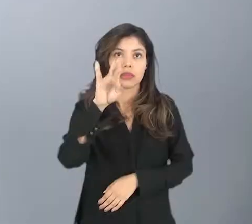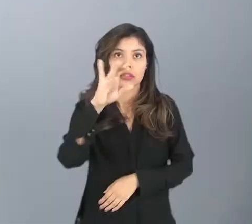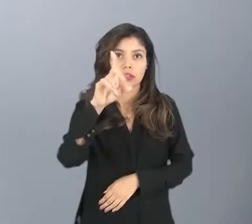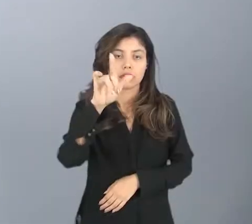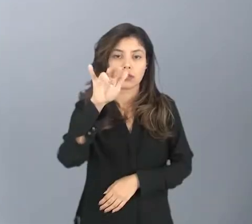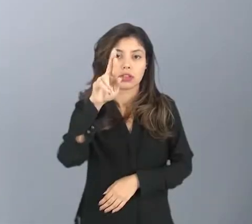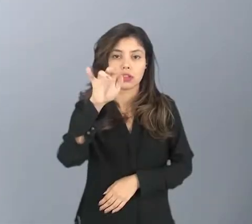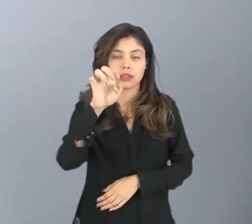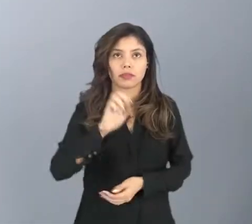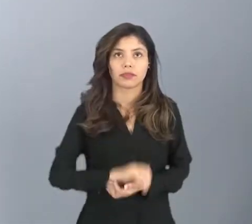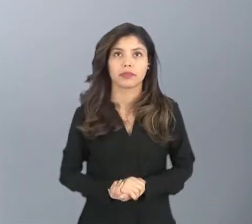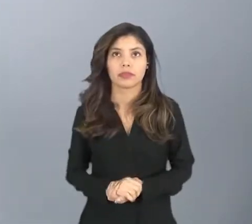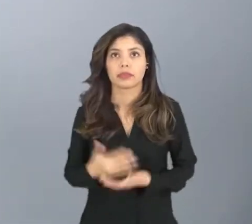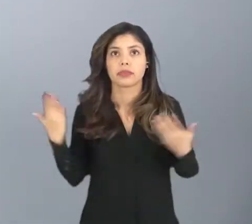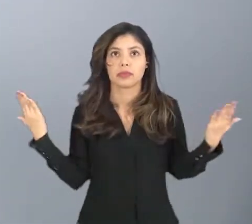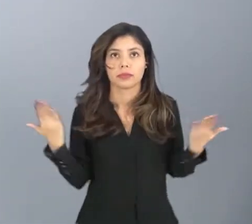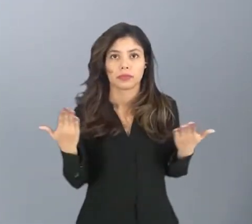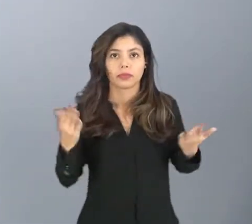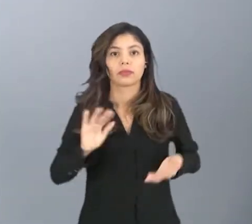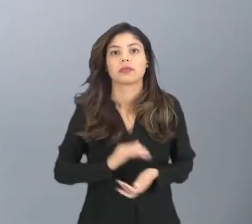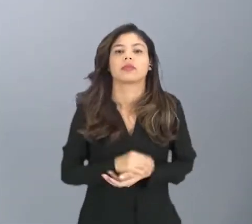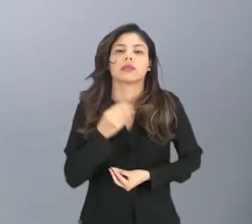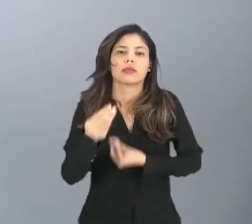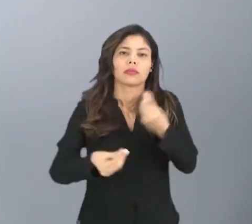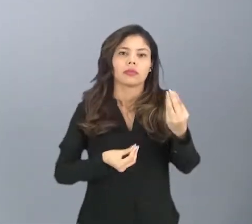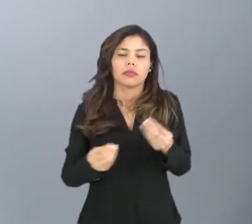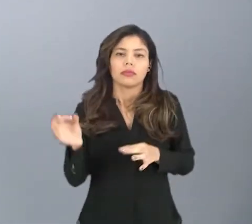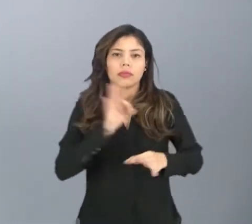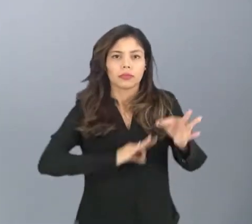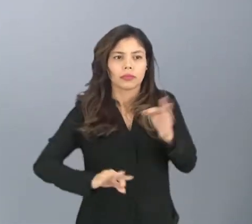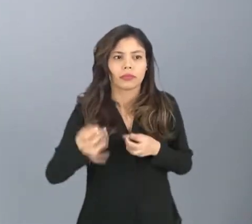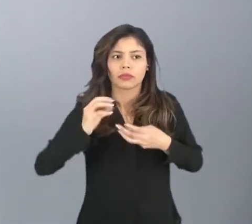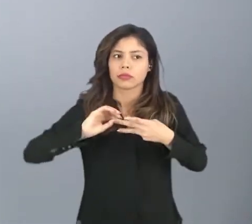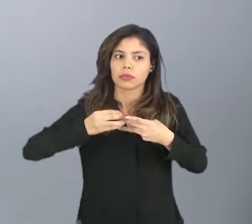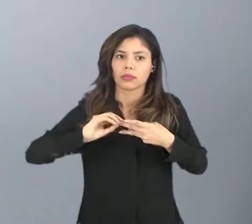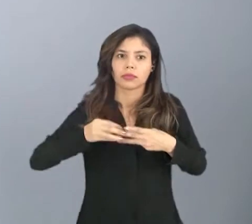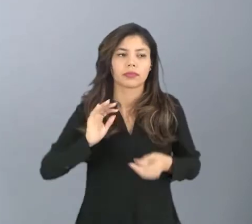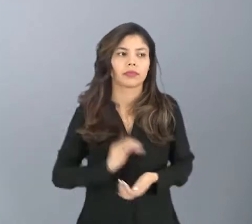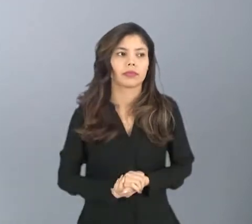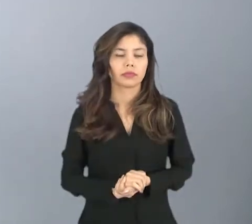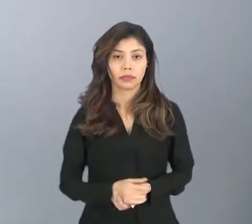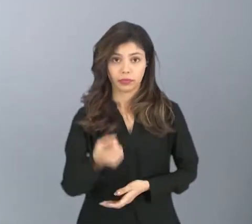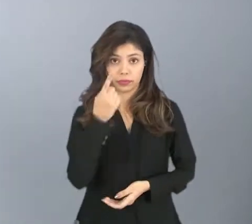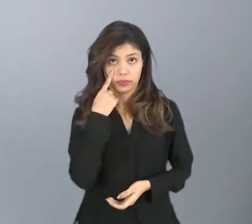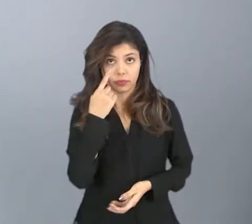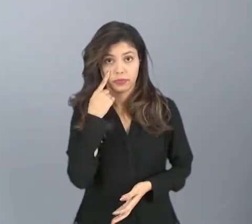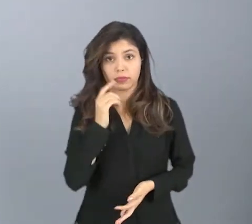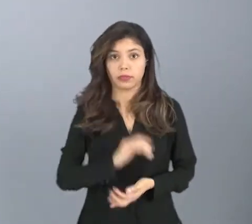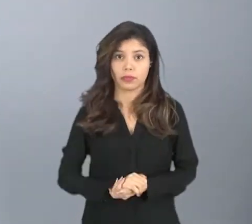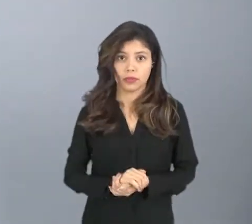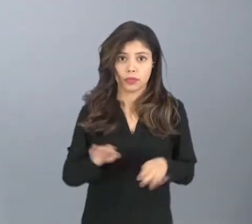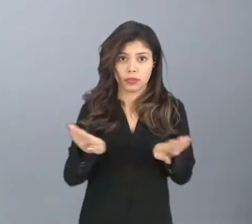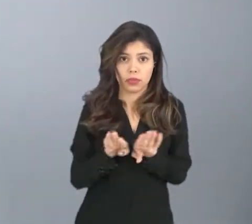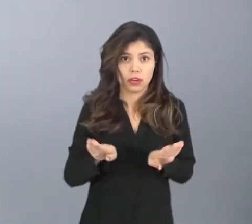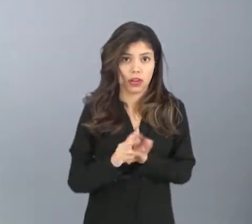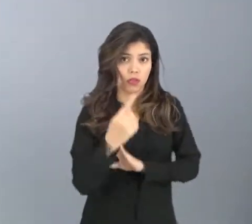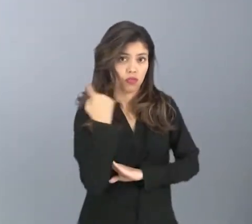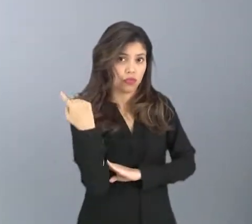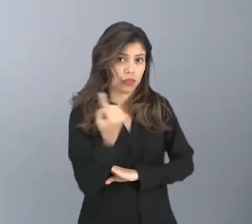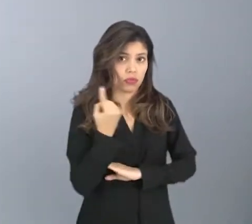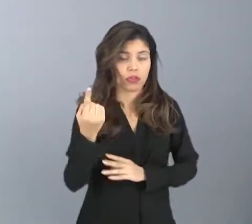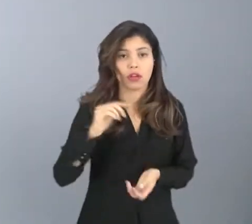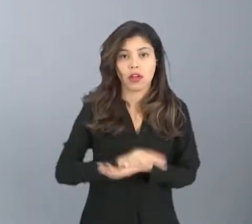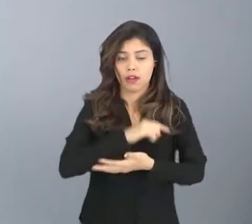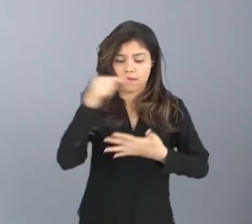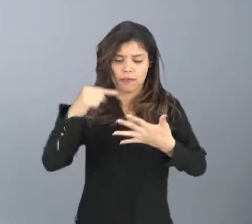pluricelulares. E aí, como é que se organiza uma célula? Além de eu saber que eu tenho seres que possuem uma e seres que